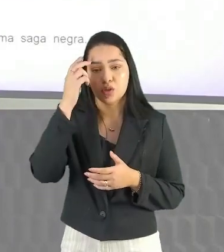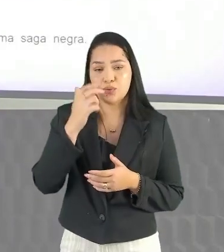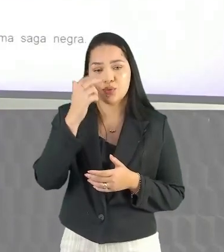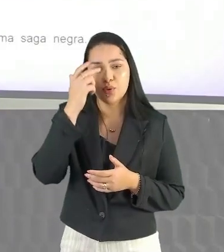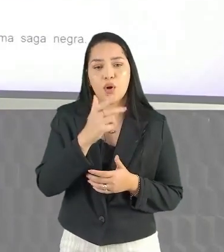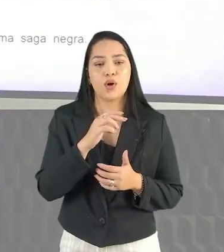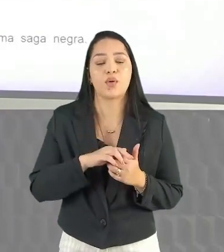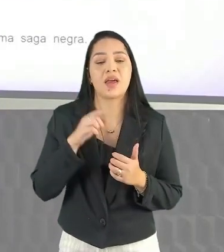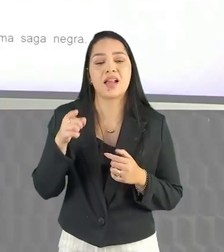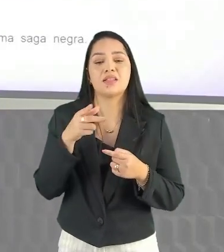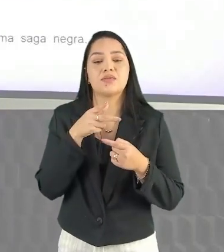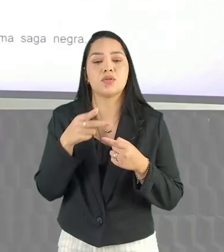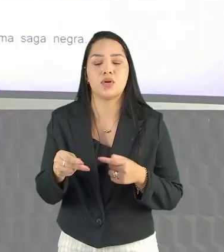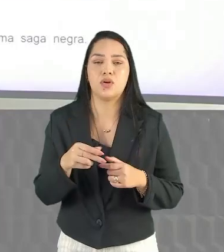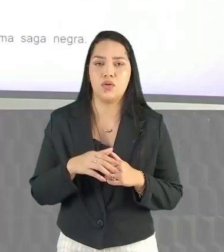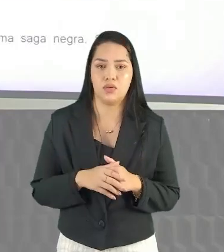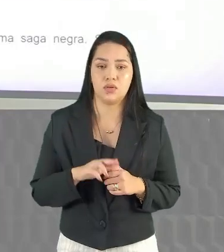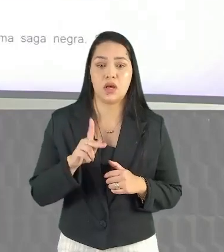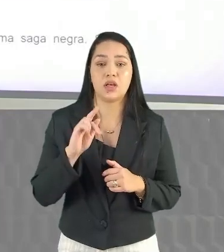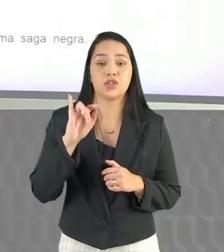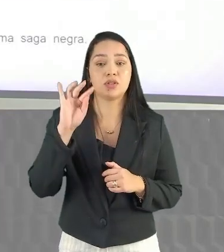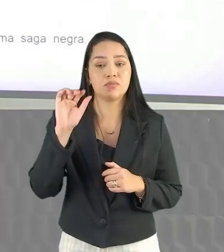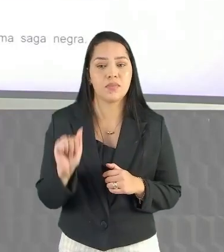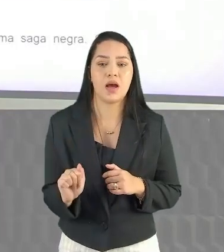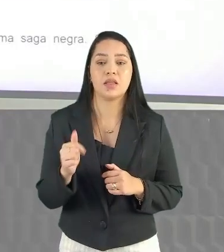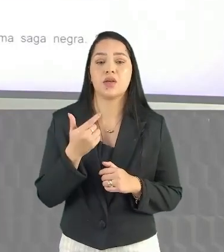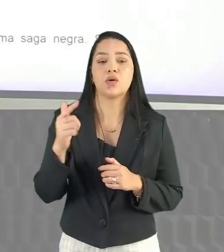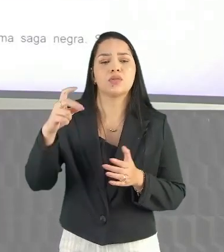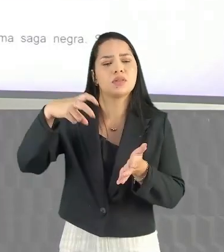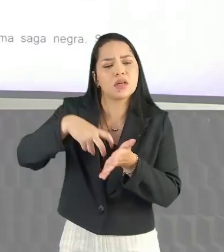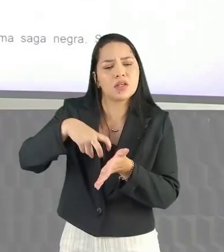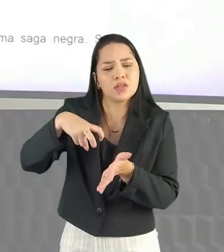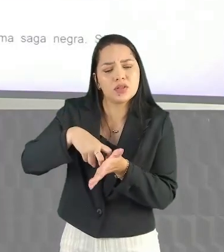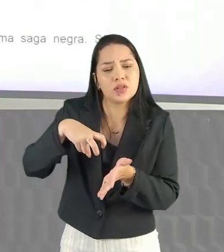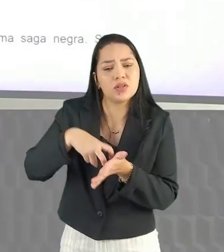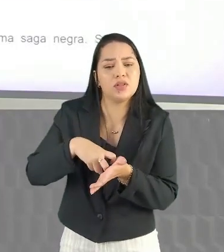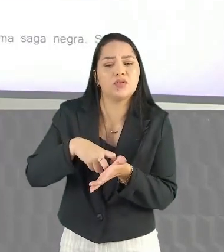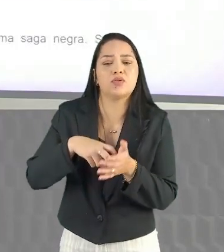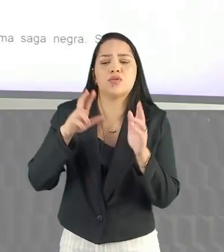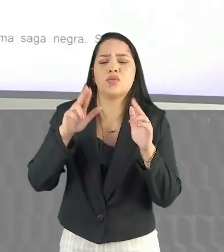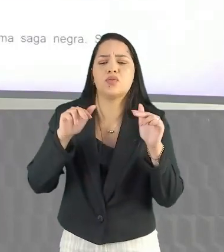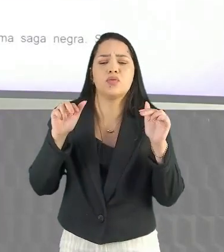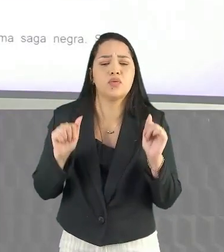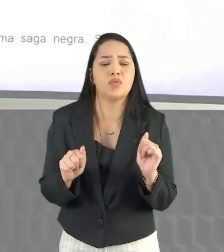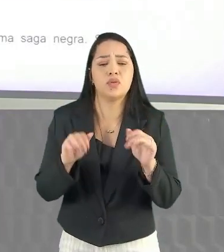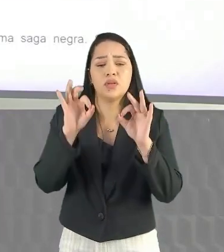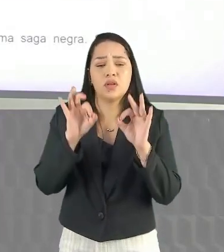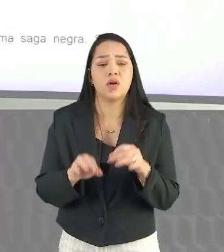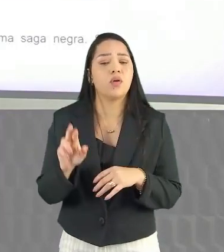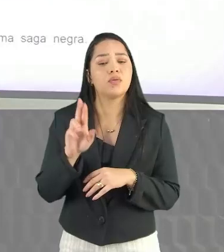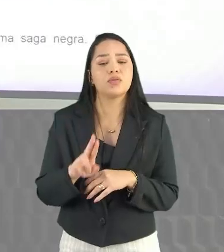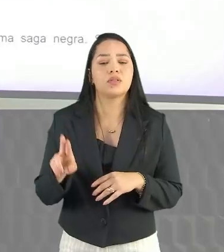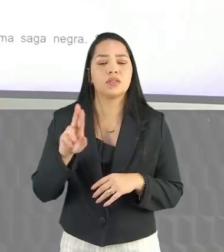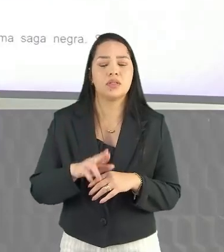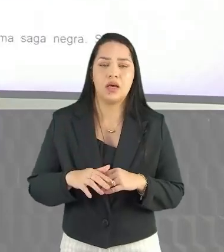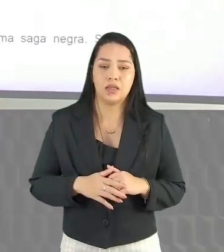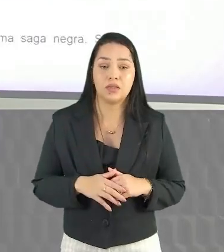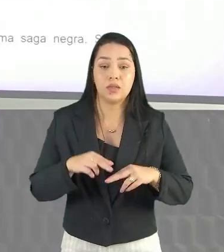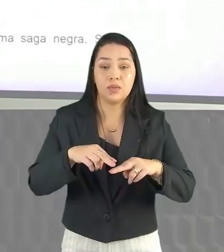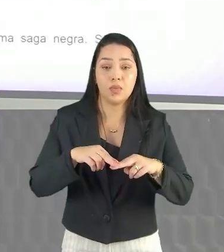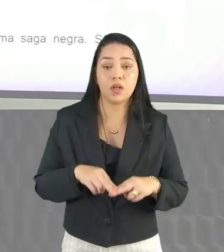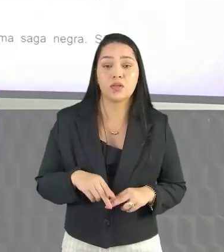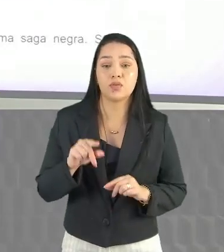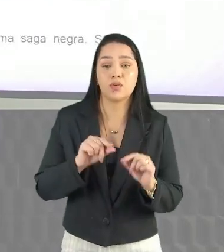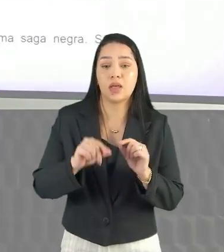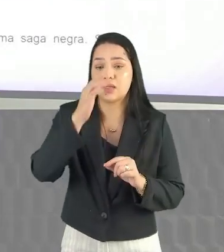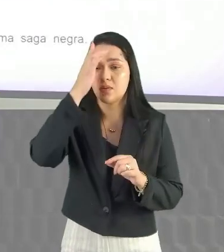sentido histórico, porém, eles foram vitoriosos. A chibata e outros castigos físicos infantes nunca mais foram oficialmente